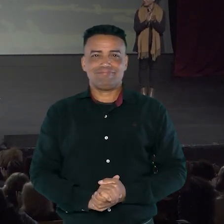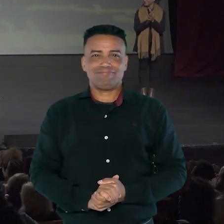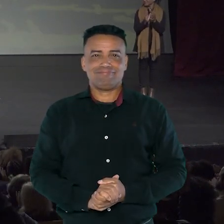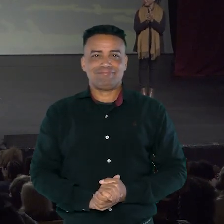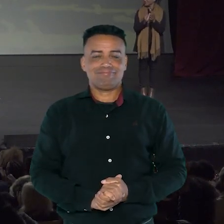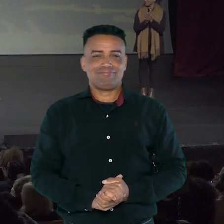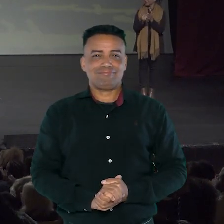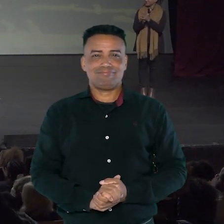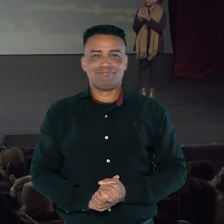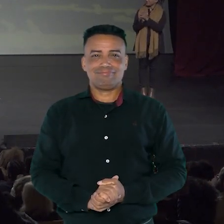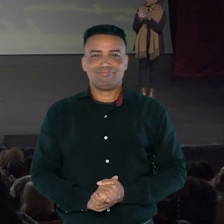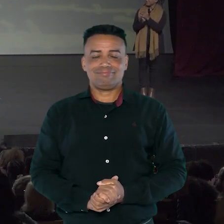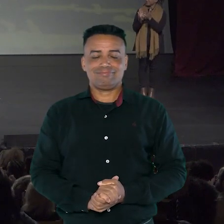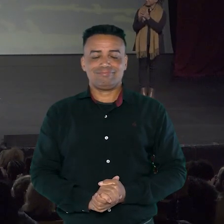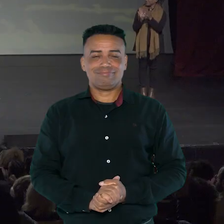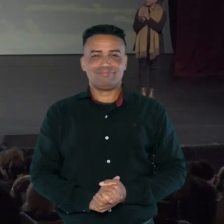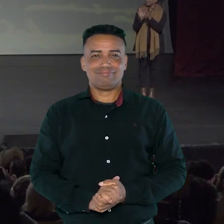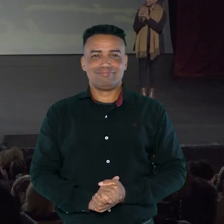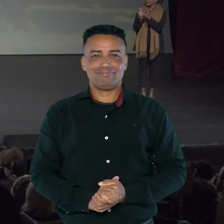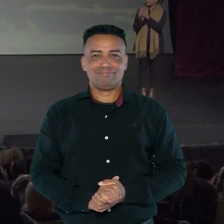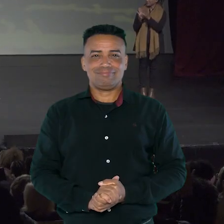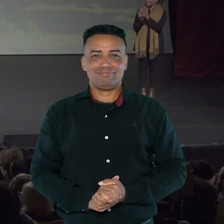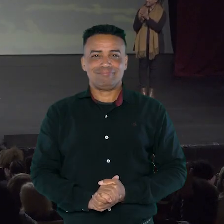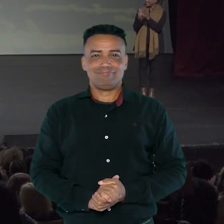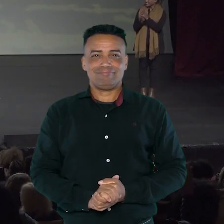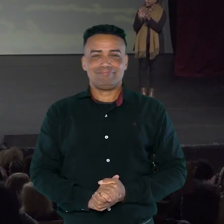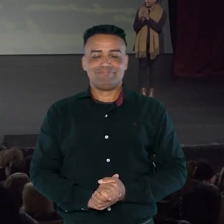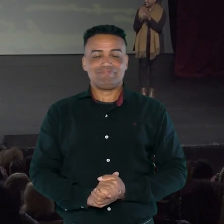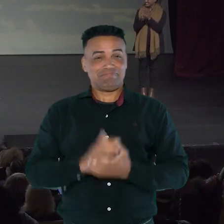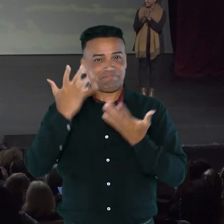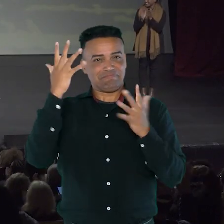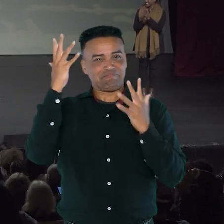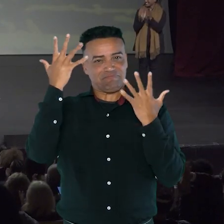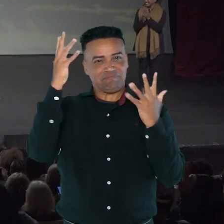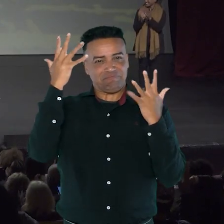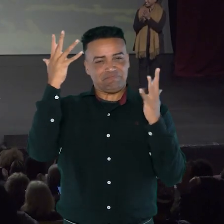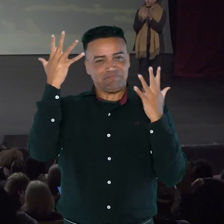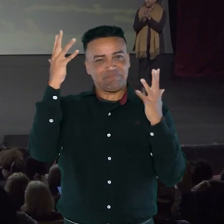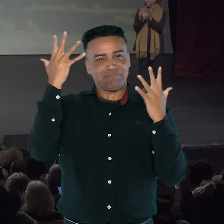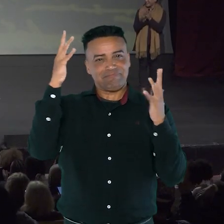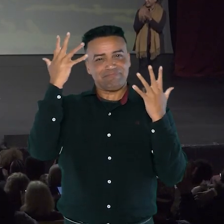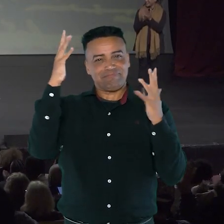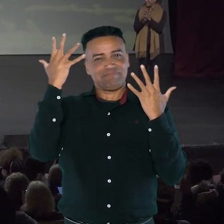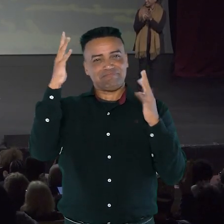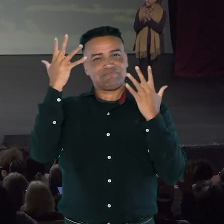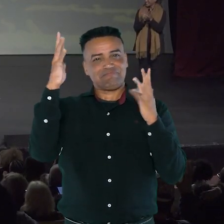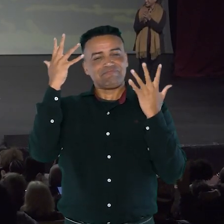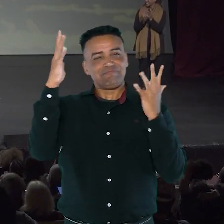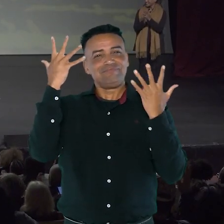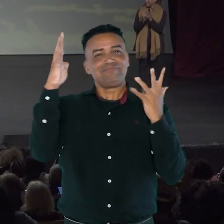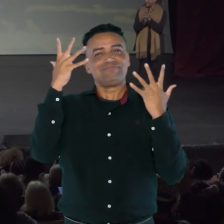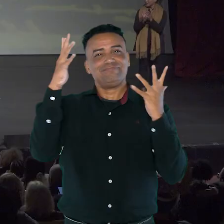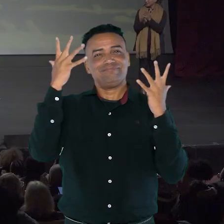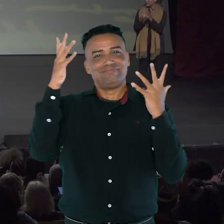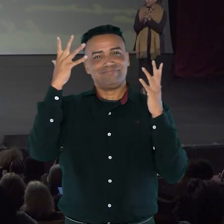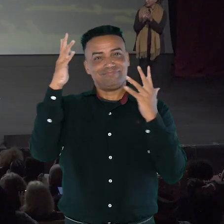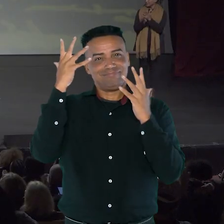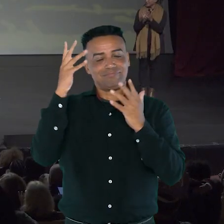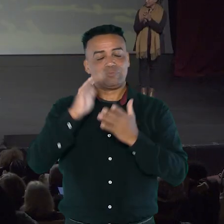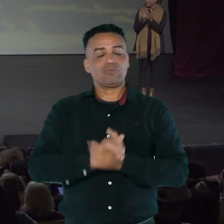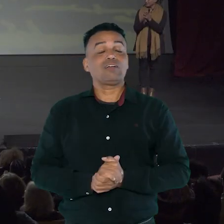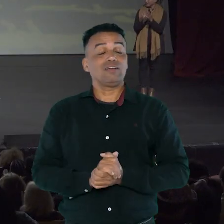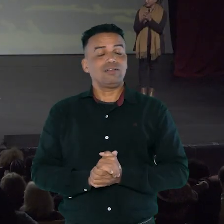de apoio, um violão em seu suporte e um pedestal de microfone. Os convidados entram e sentam-se na seguinte ordem: Sérgio Vaz à